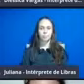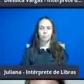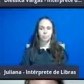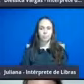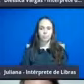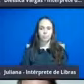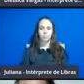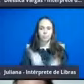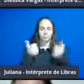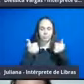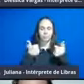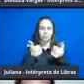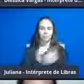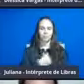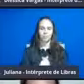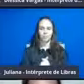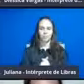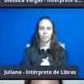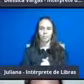Pode ser? Ok.